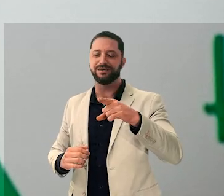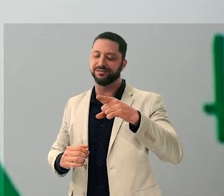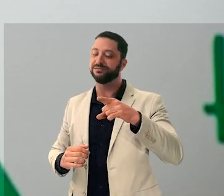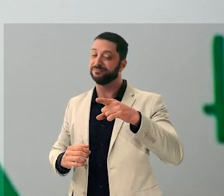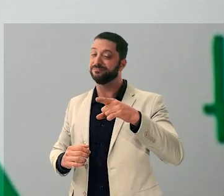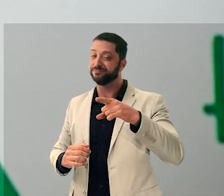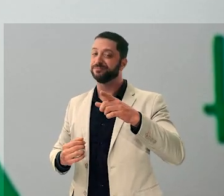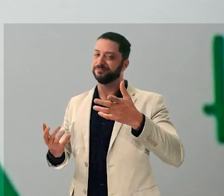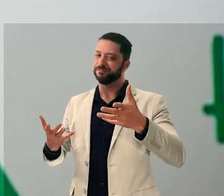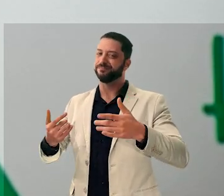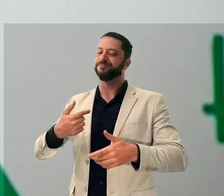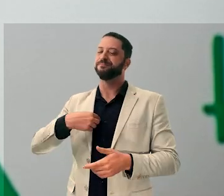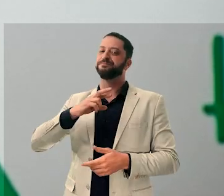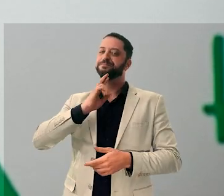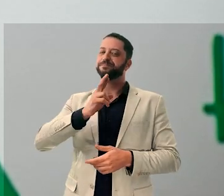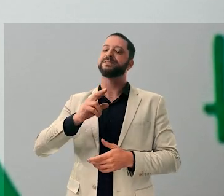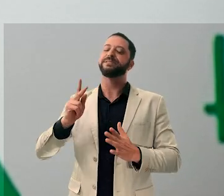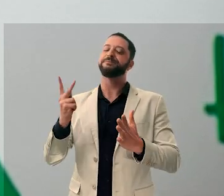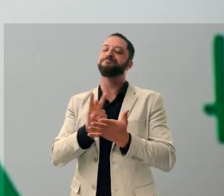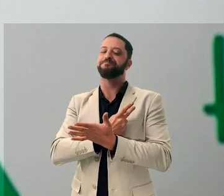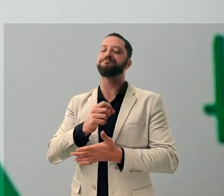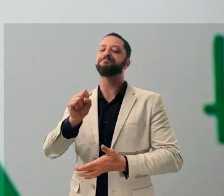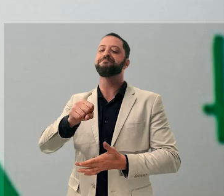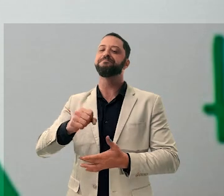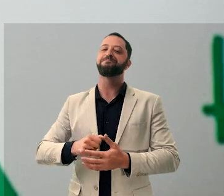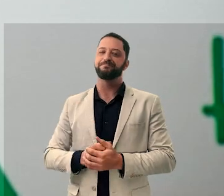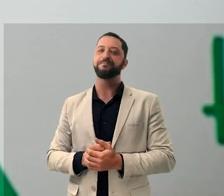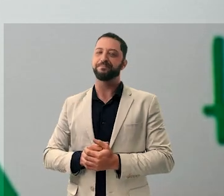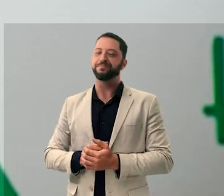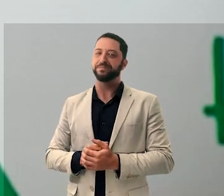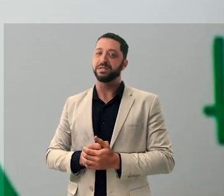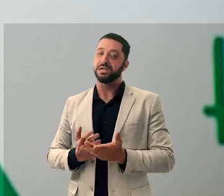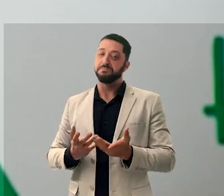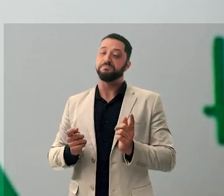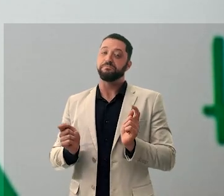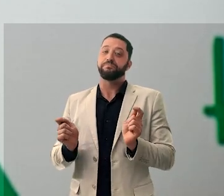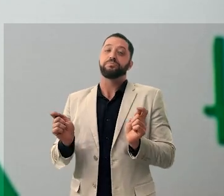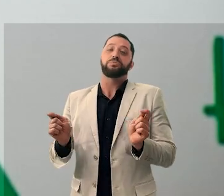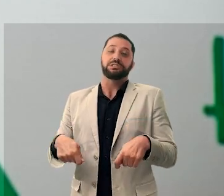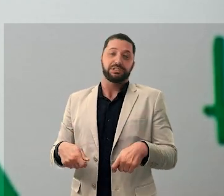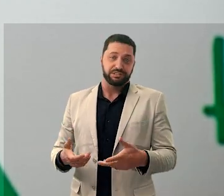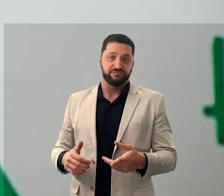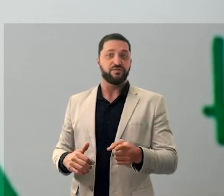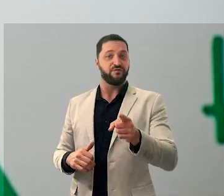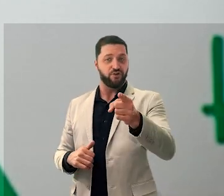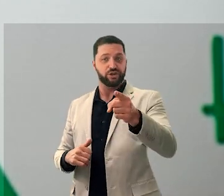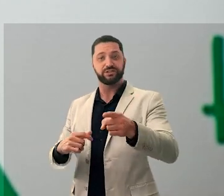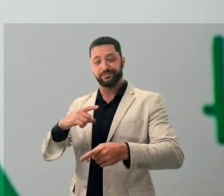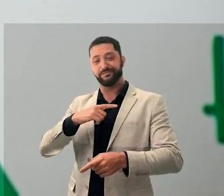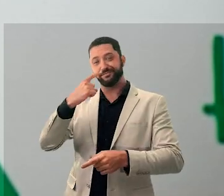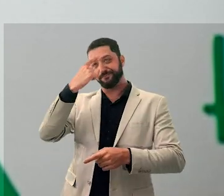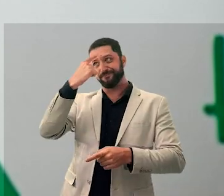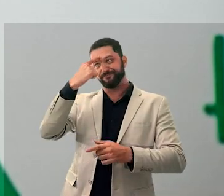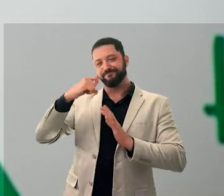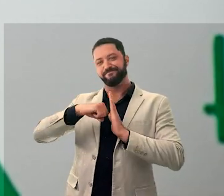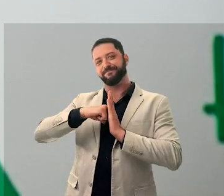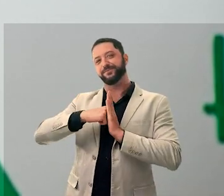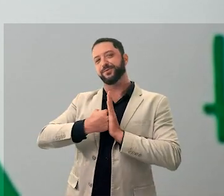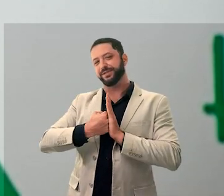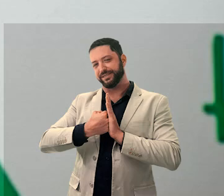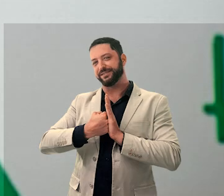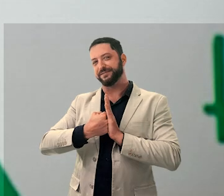Bem, a resposta que eu tenho para você é sim. Muito provavelmente, você está